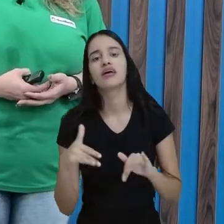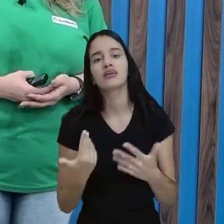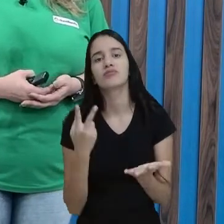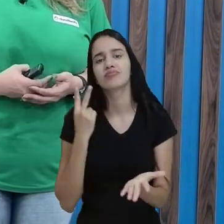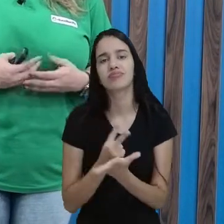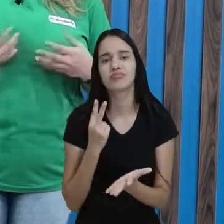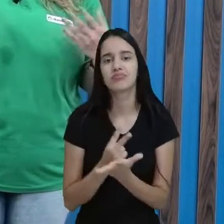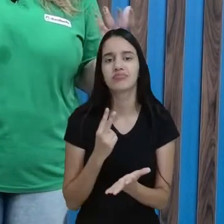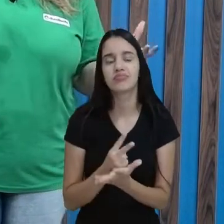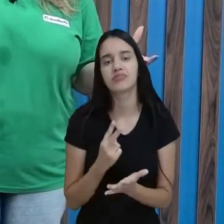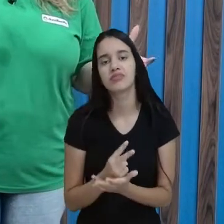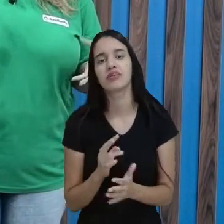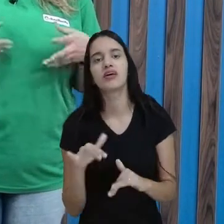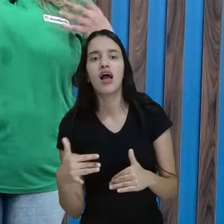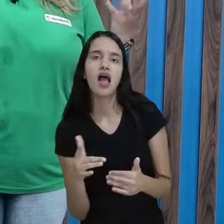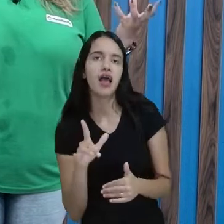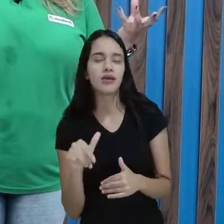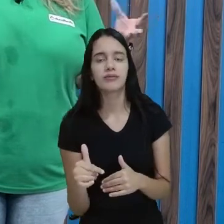sempre que